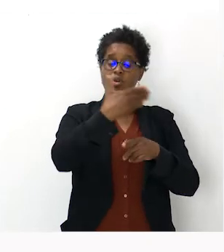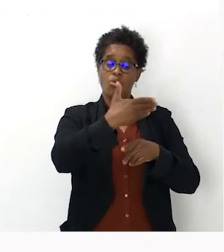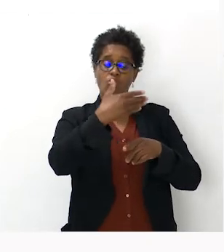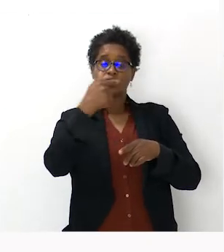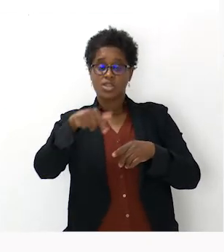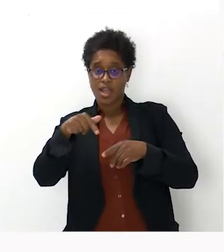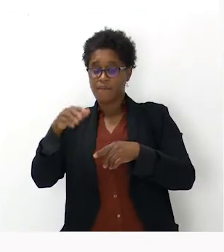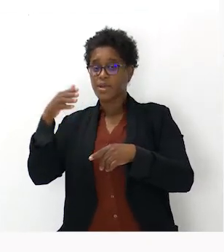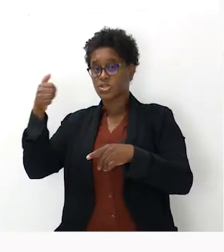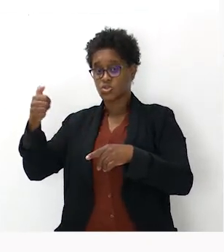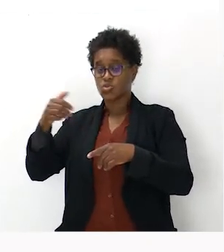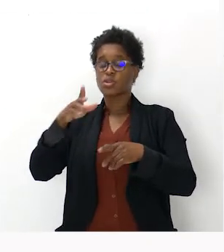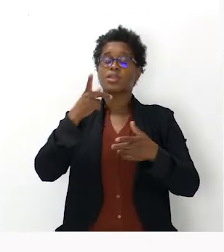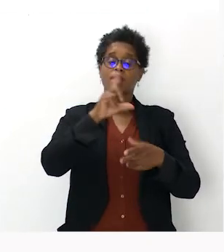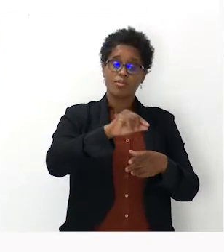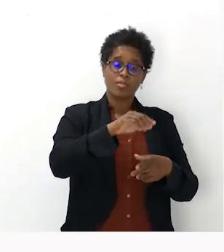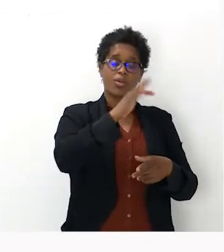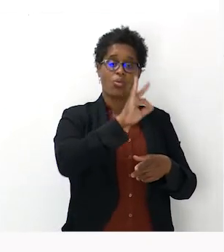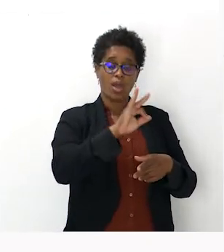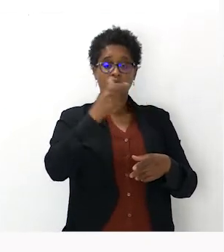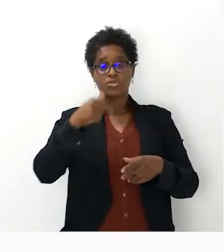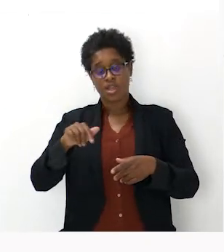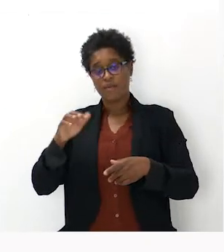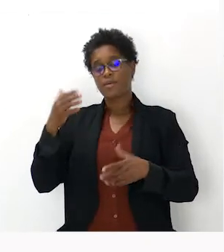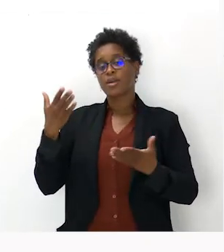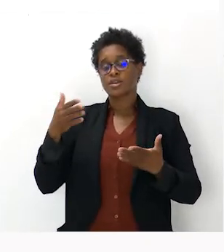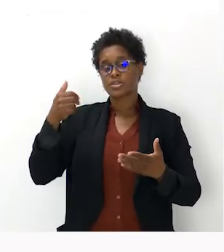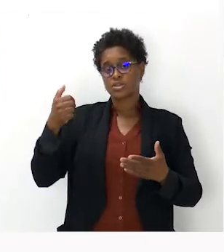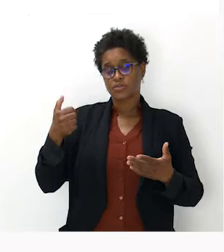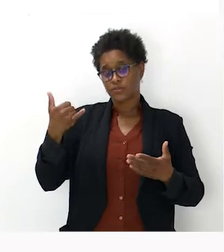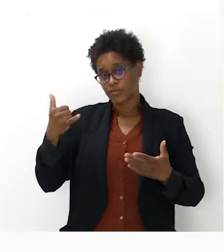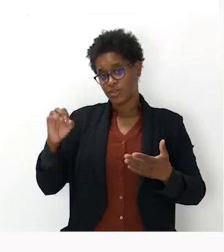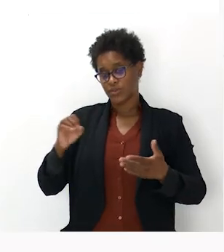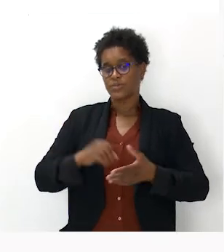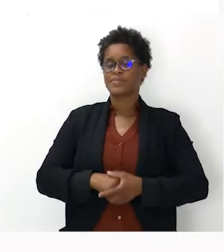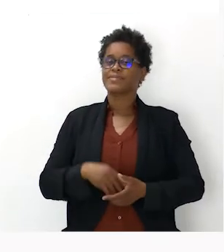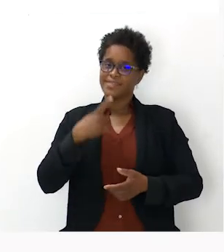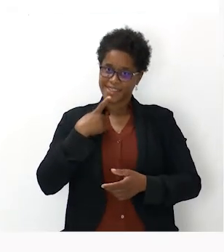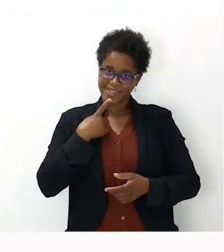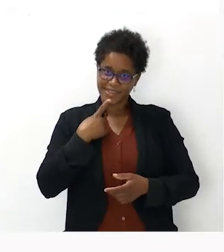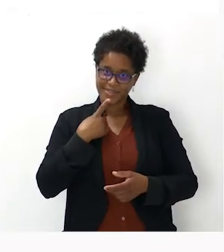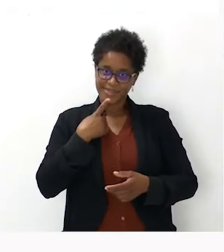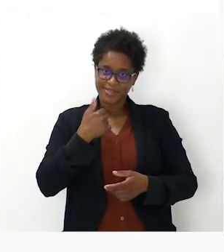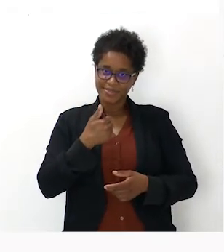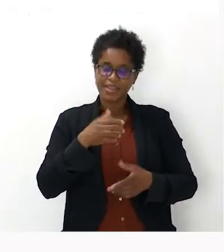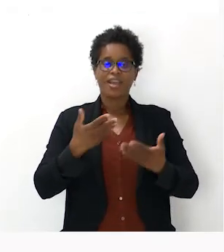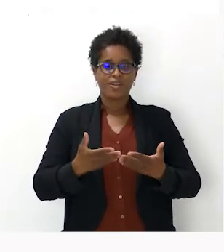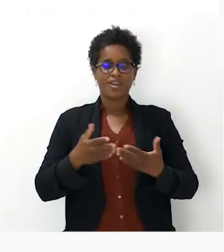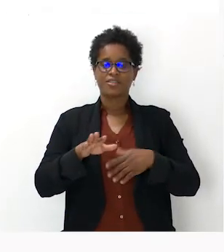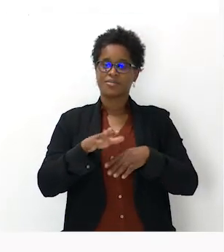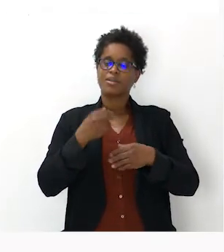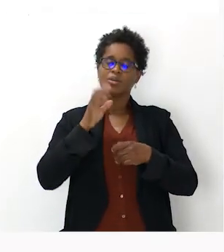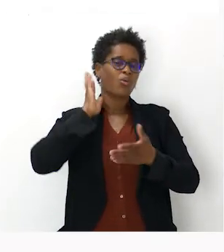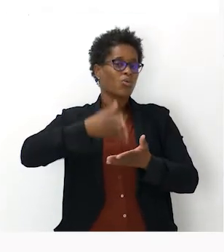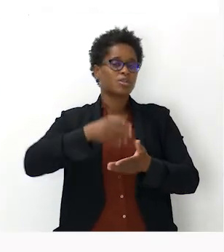está para 5, assim como 4 está para 20. Entendidos? Vamos agora para